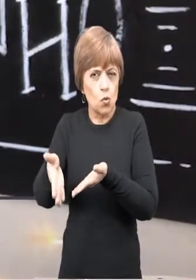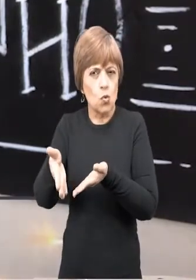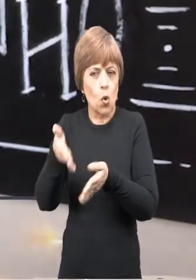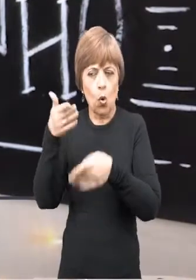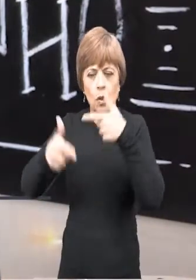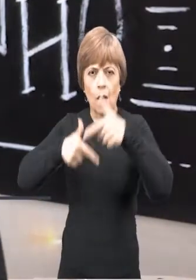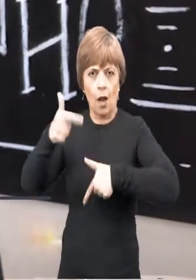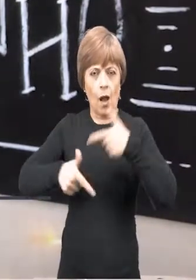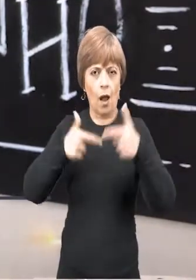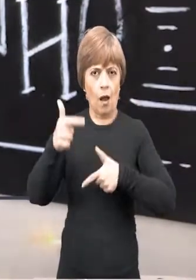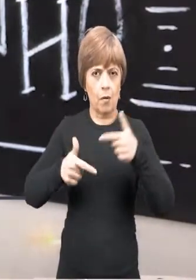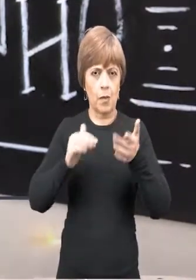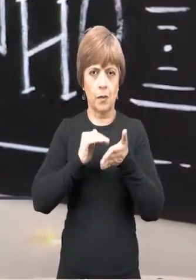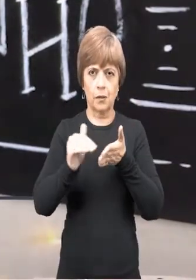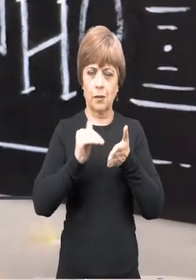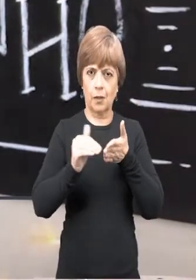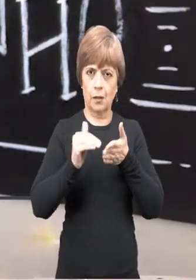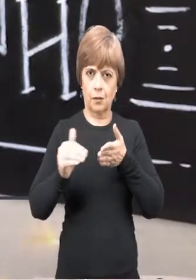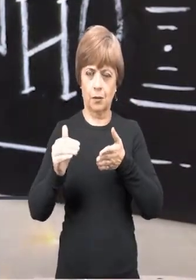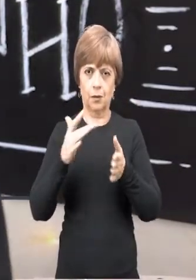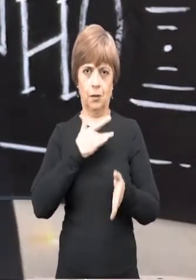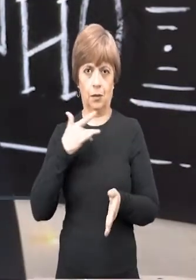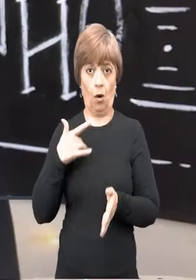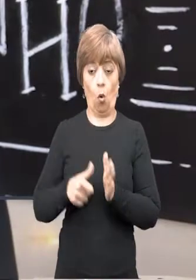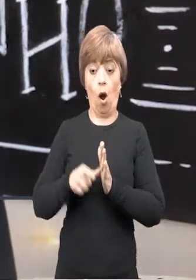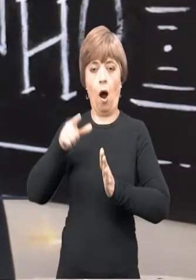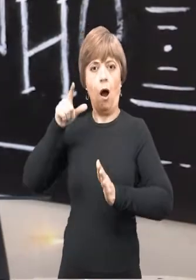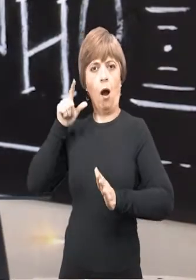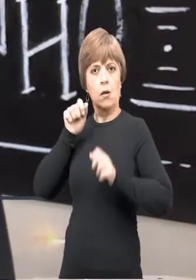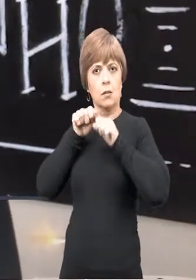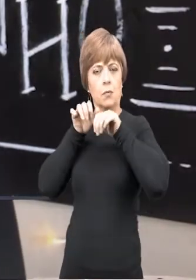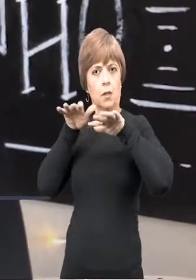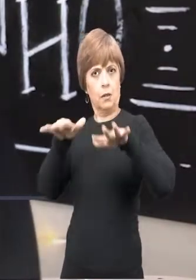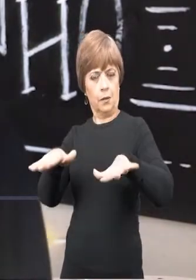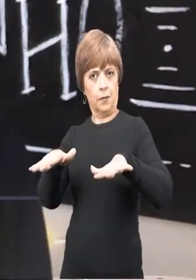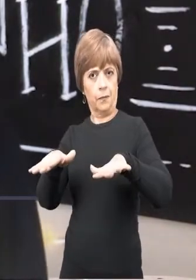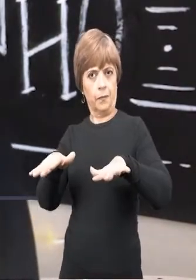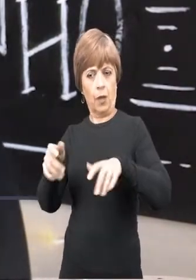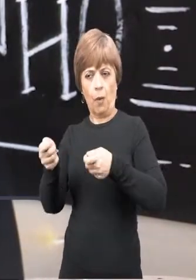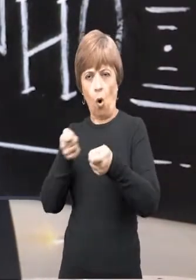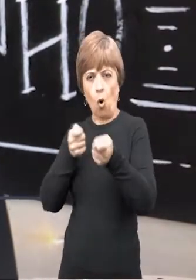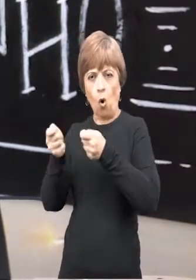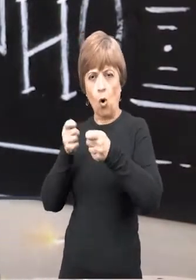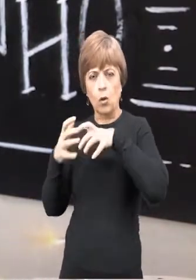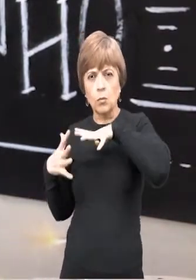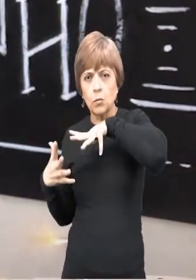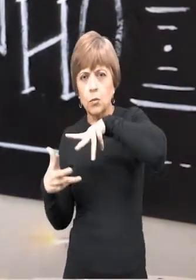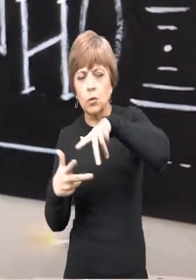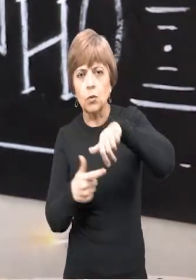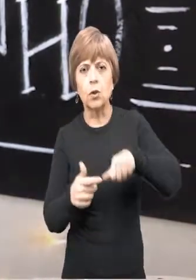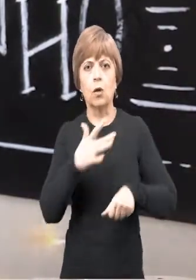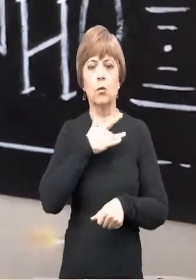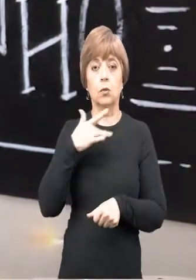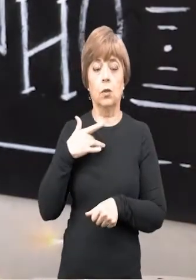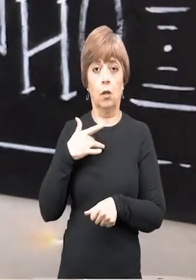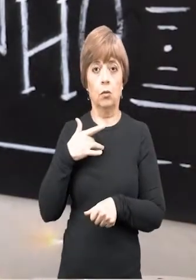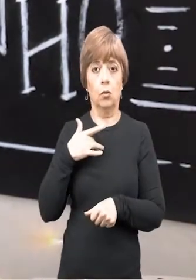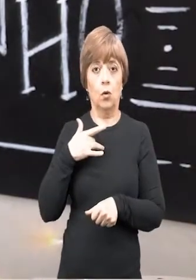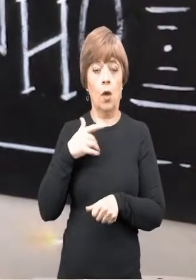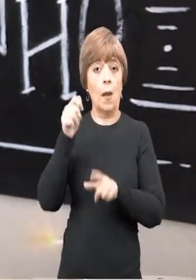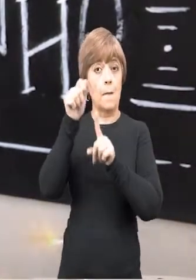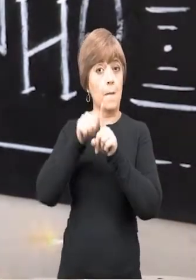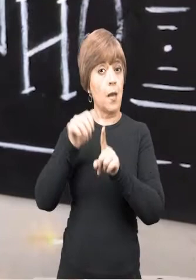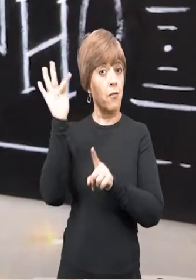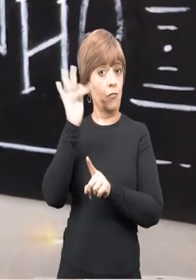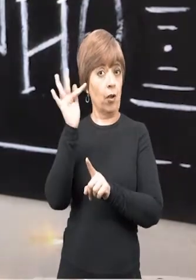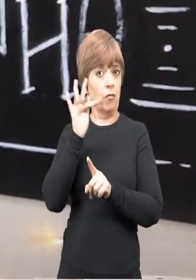Saúde antes da decretação da pandemia pela Organização Mundial de Saúde. Nós tivemos uma primeira reunião ainda em fevereiro para